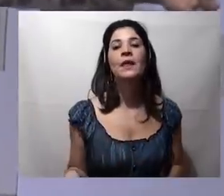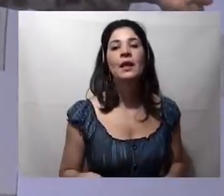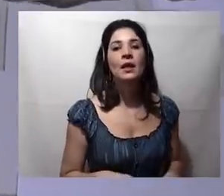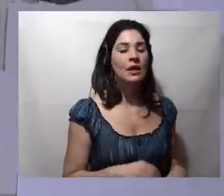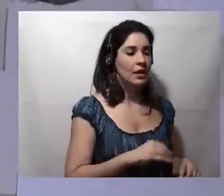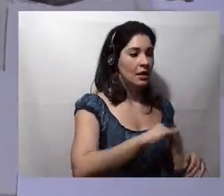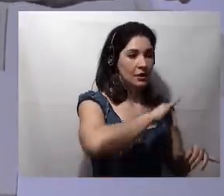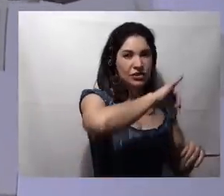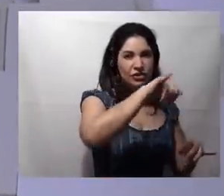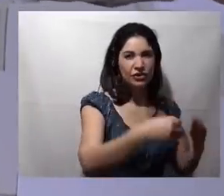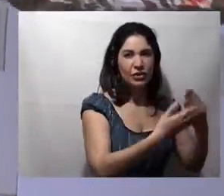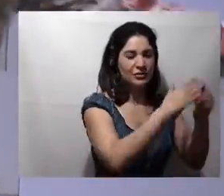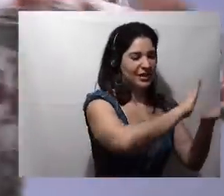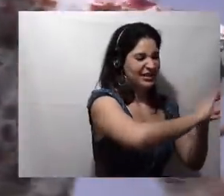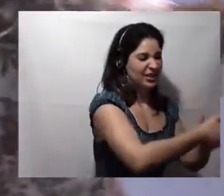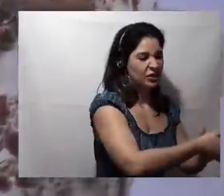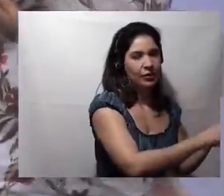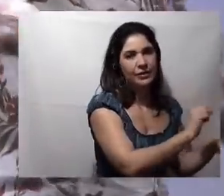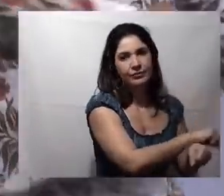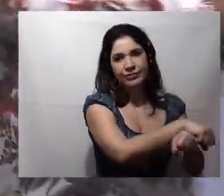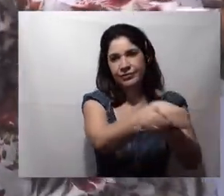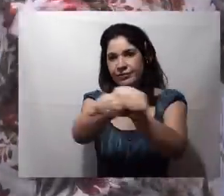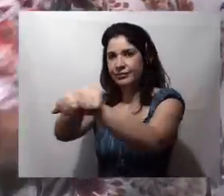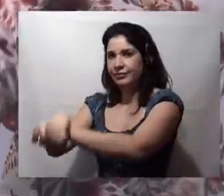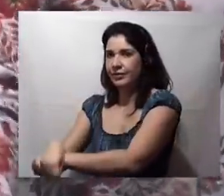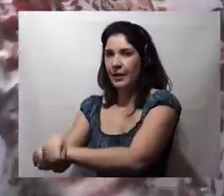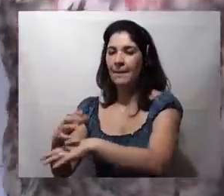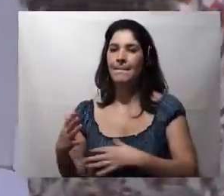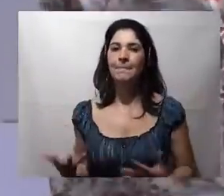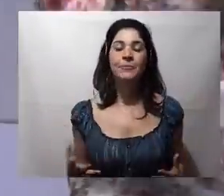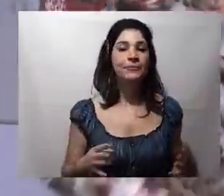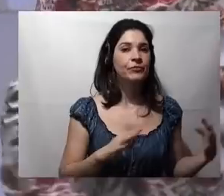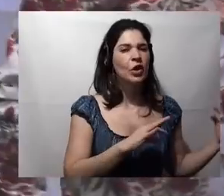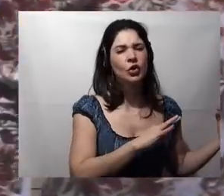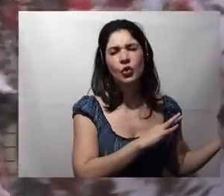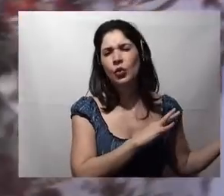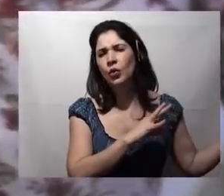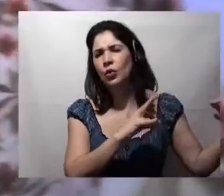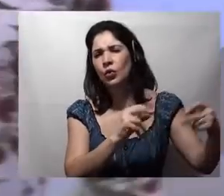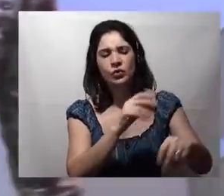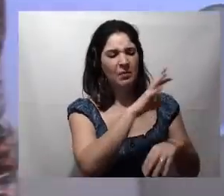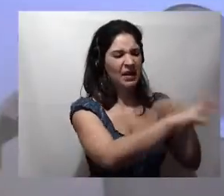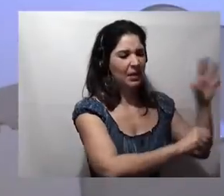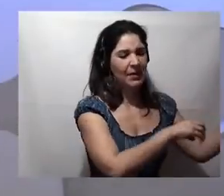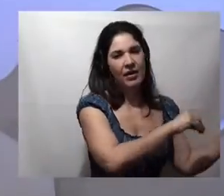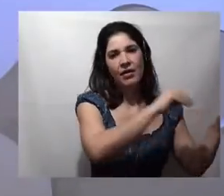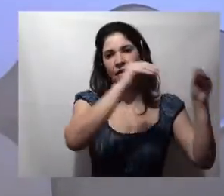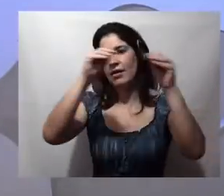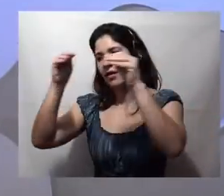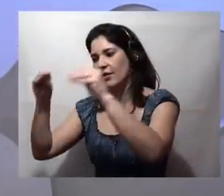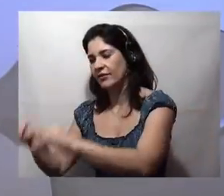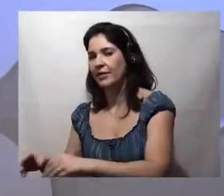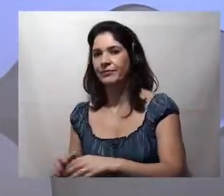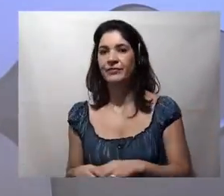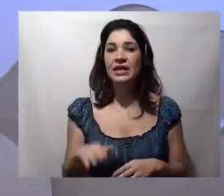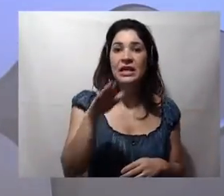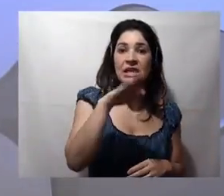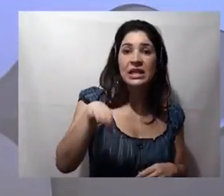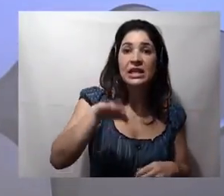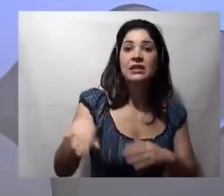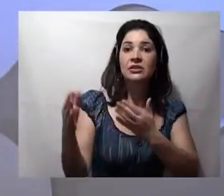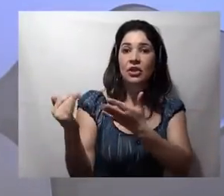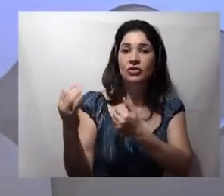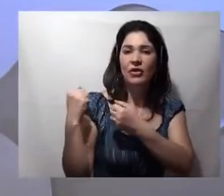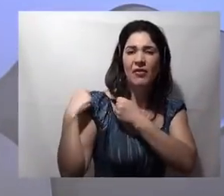aquelas grandes rodas que eram usadas para moer o trigo tudo foi embora e as crianças e os jovens que carregaram aqui nas